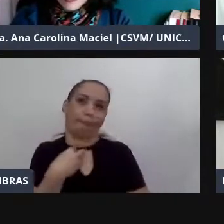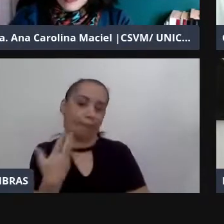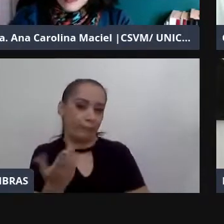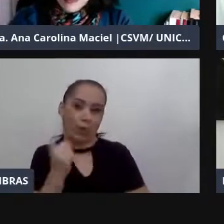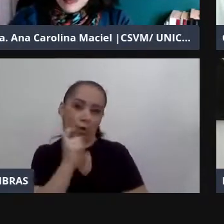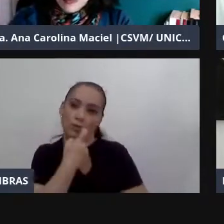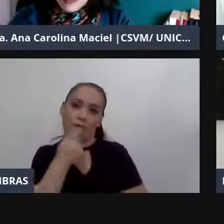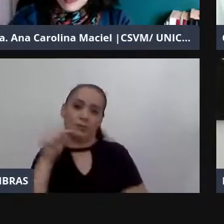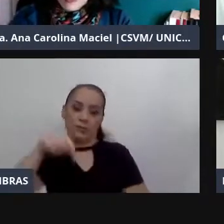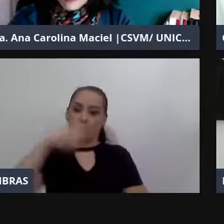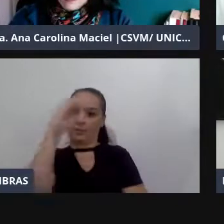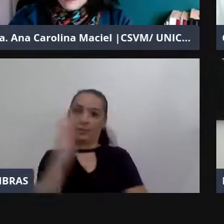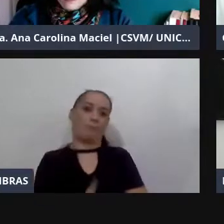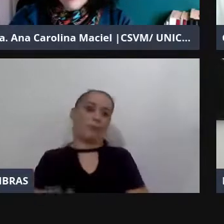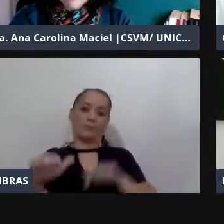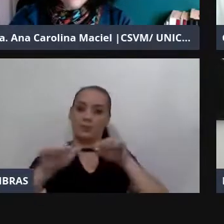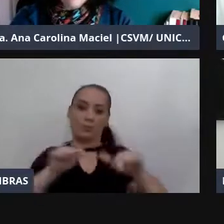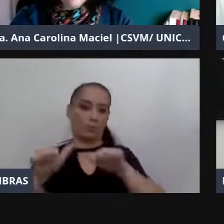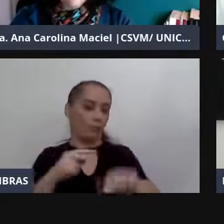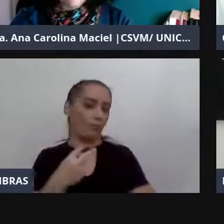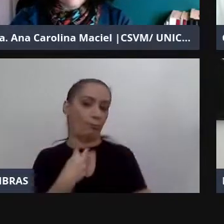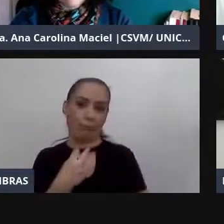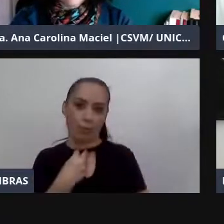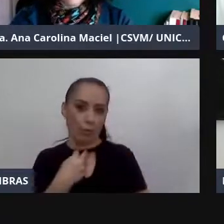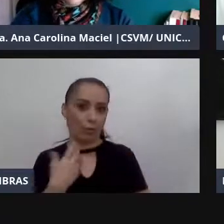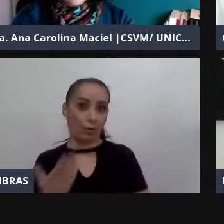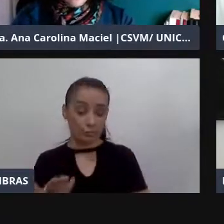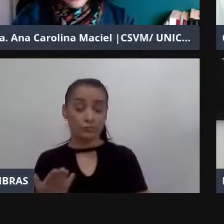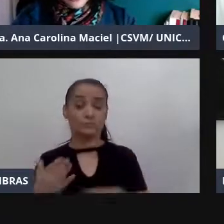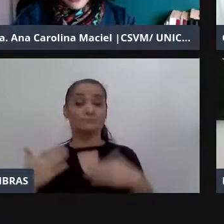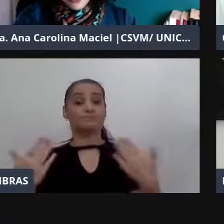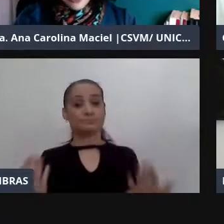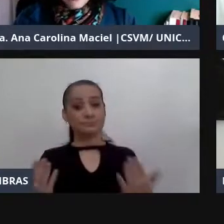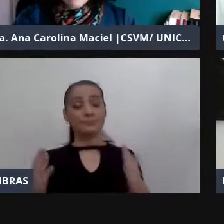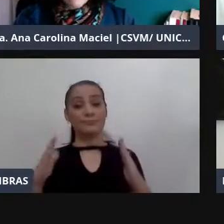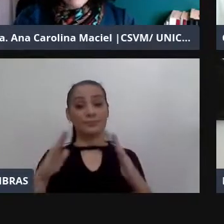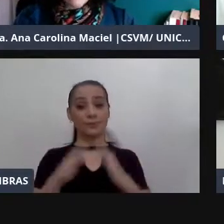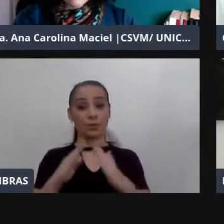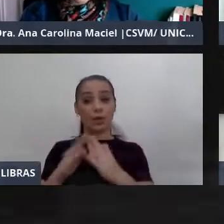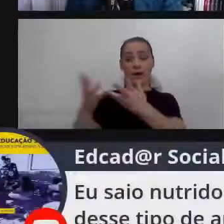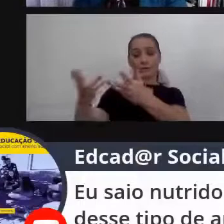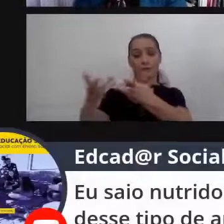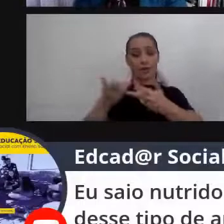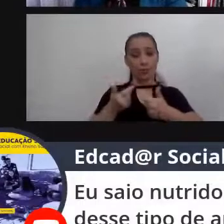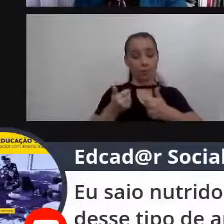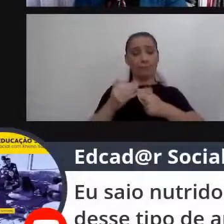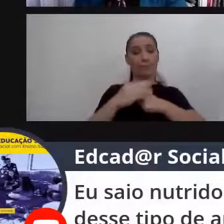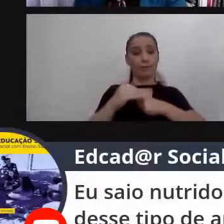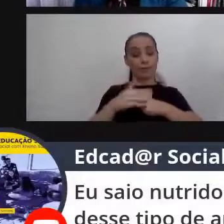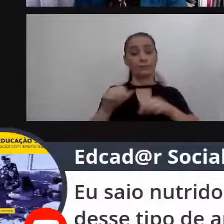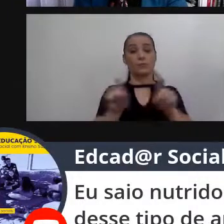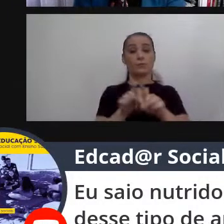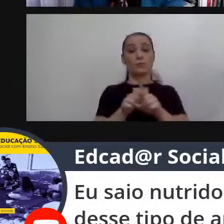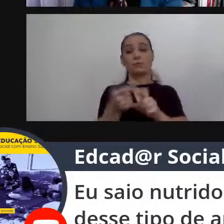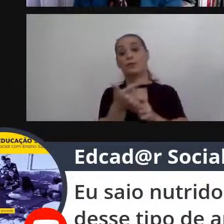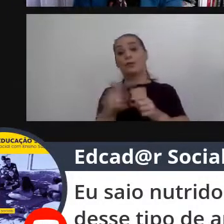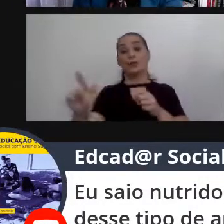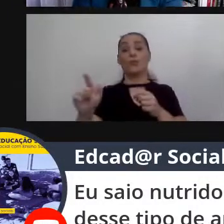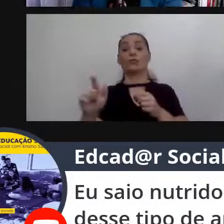no Brasil. Então, eles estão trabalhando na nossa casa de acolhida. E uma outra é uma especialista em relações